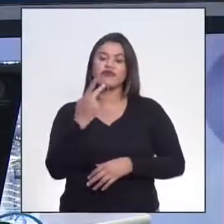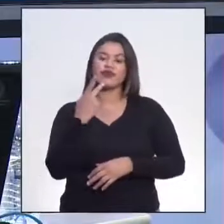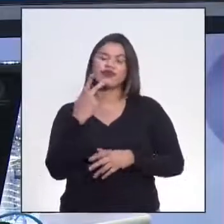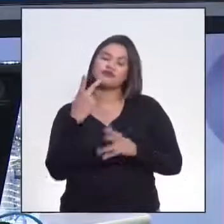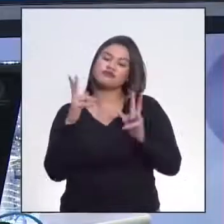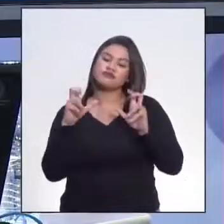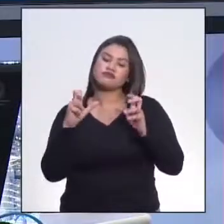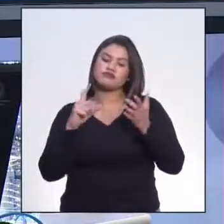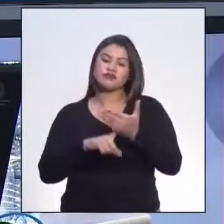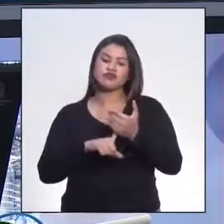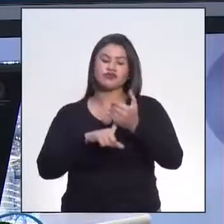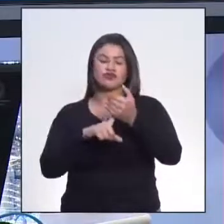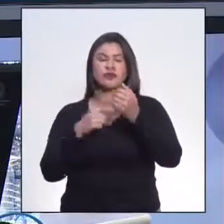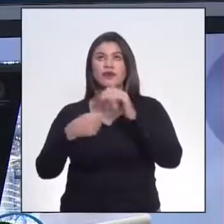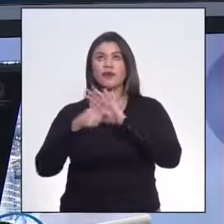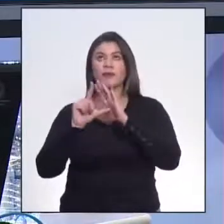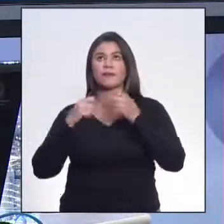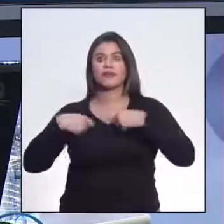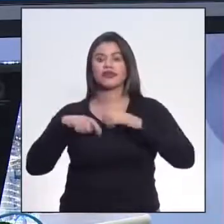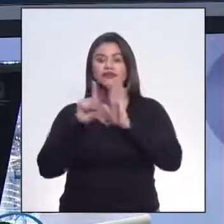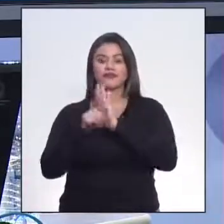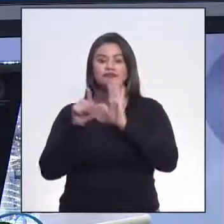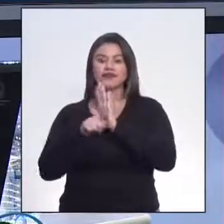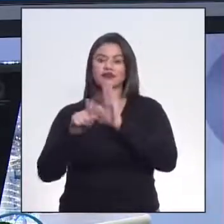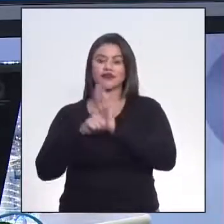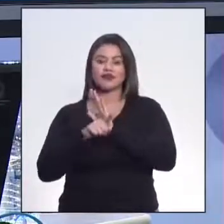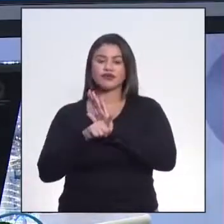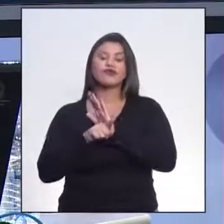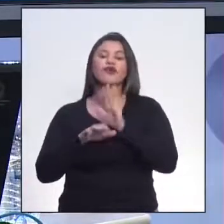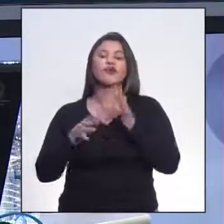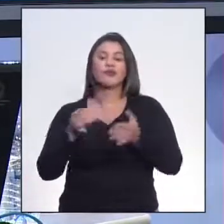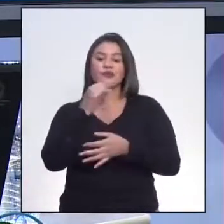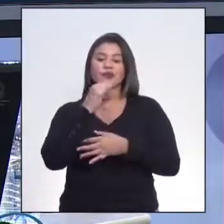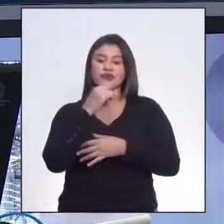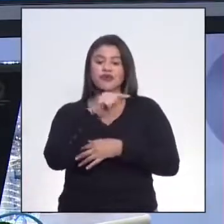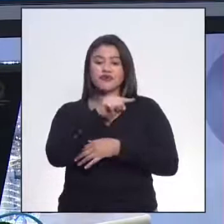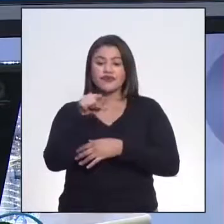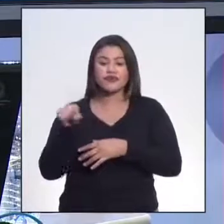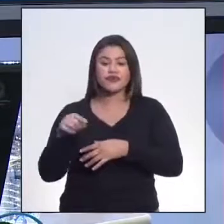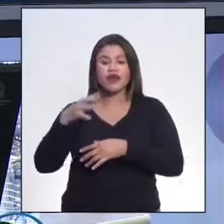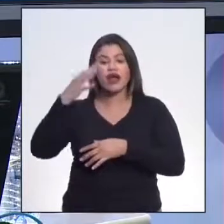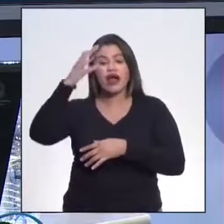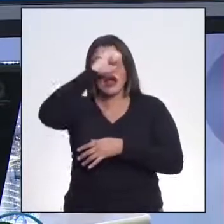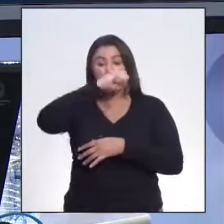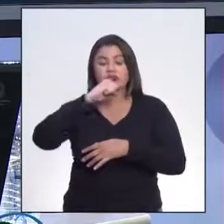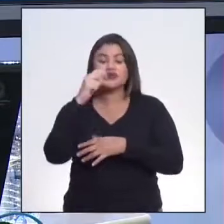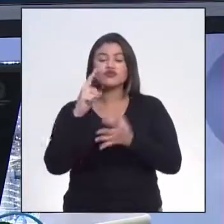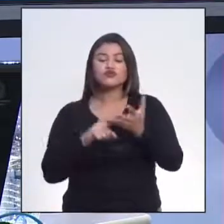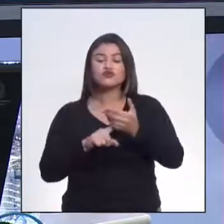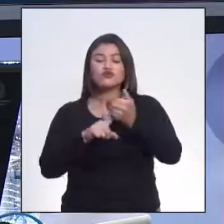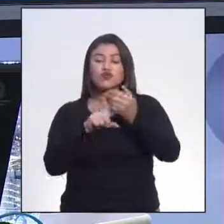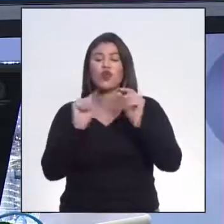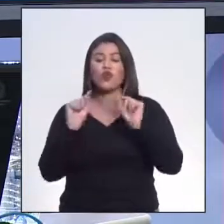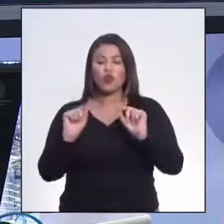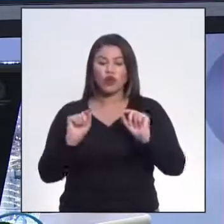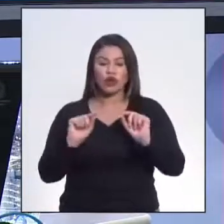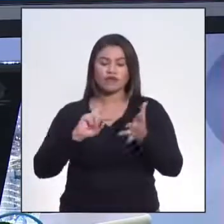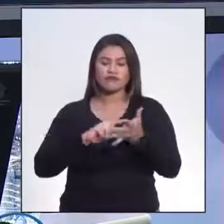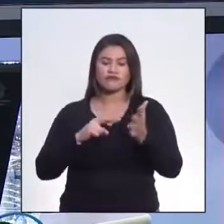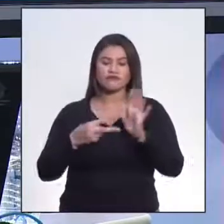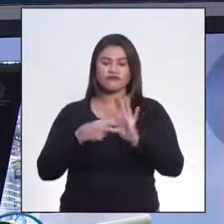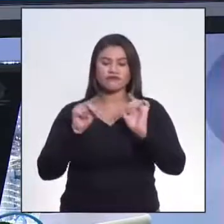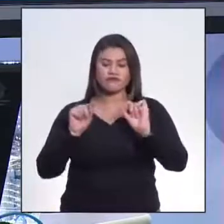tecnologia, eu tenho que fazer algumas perguntas, né? Como, por exemplo, para você, o que é tecnologia? Né? Será que